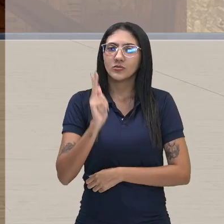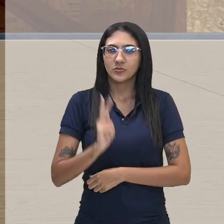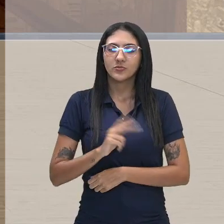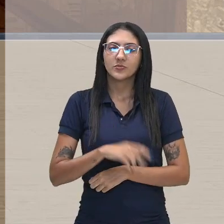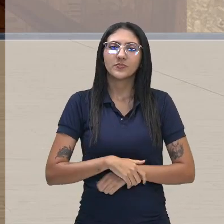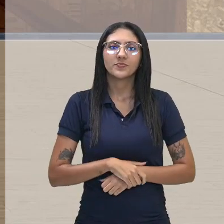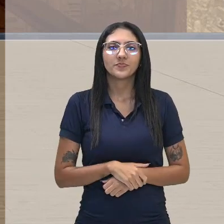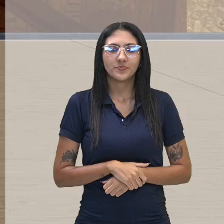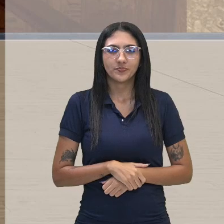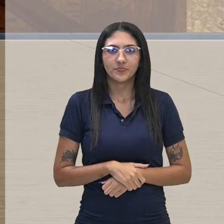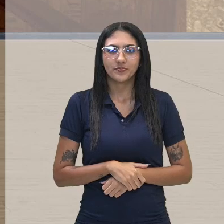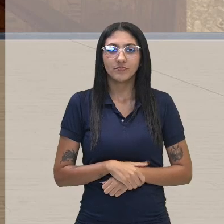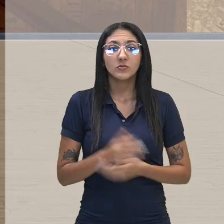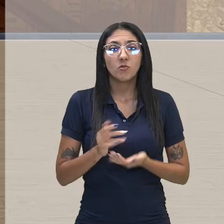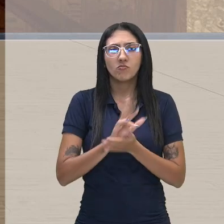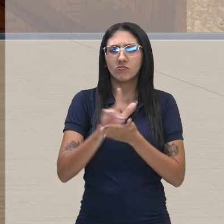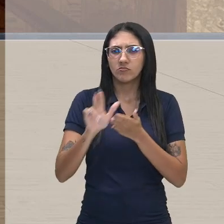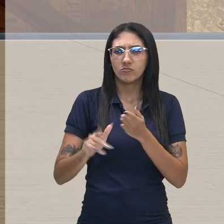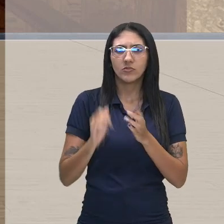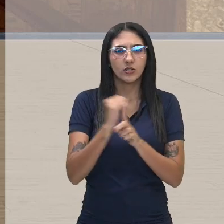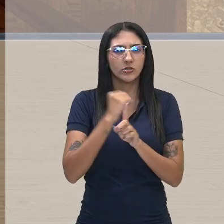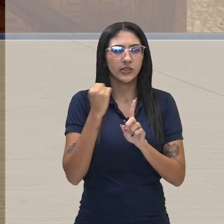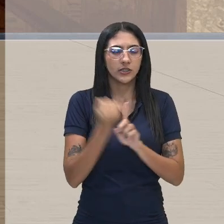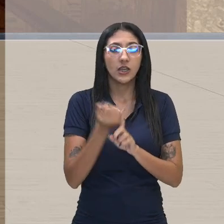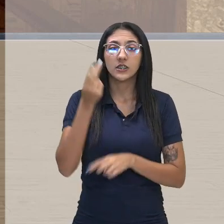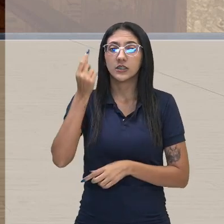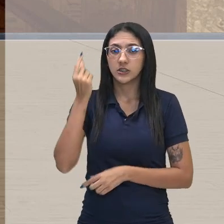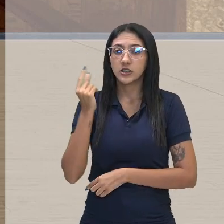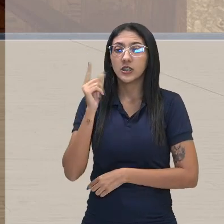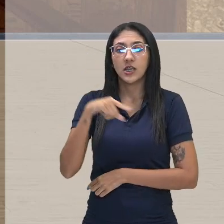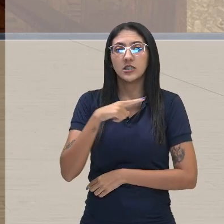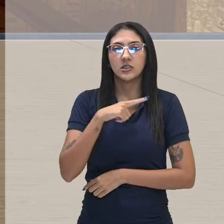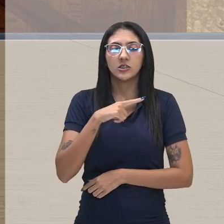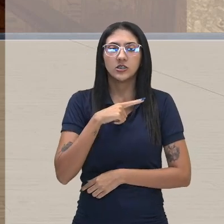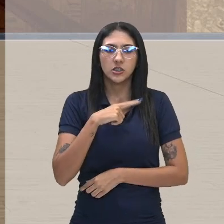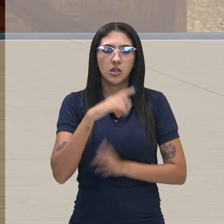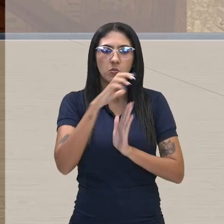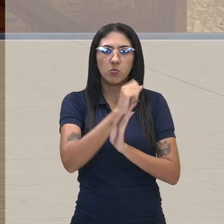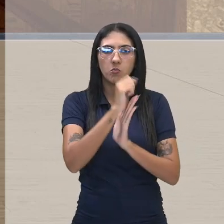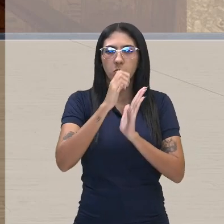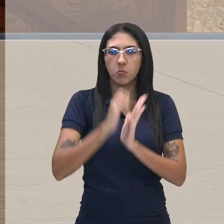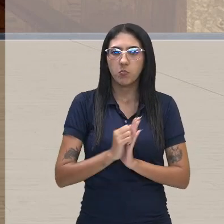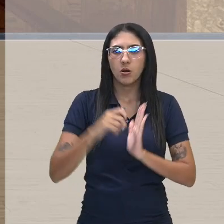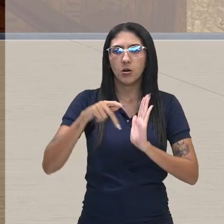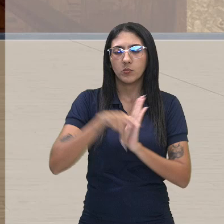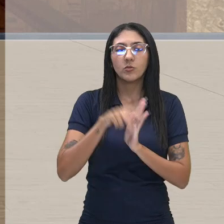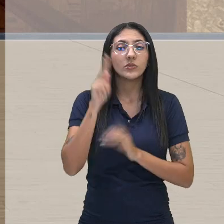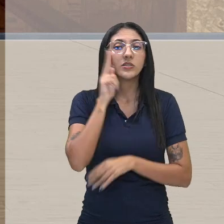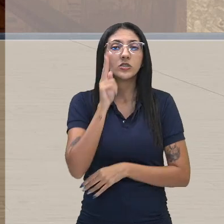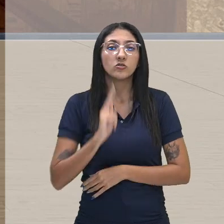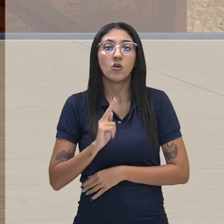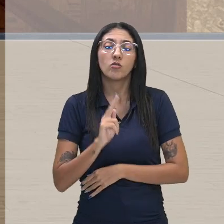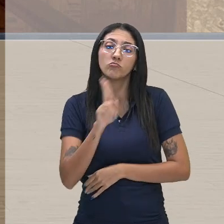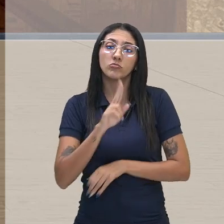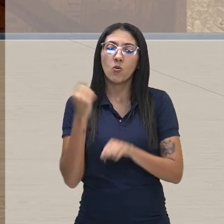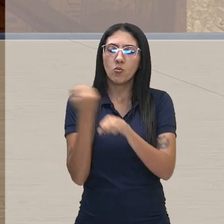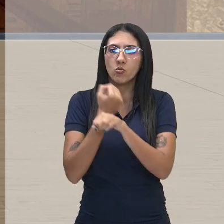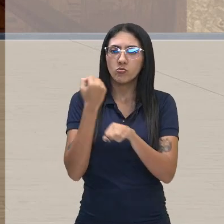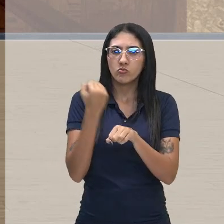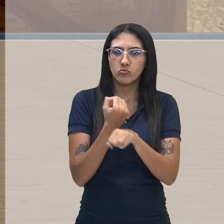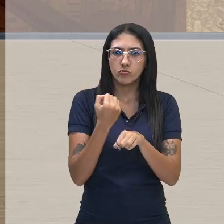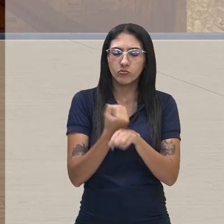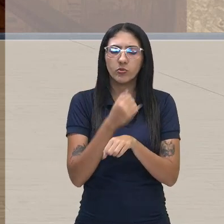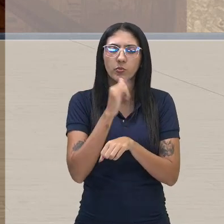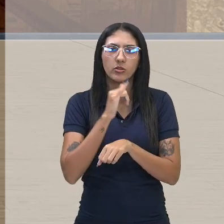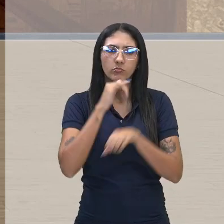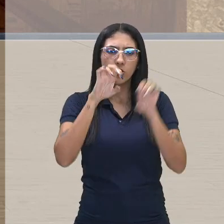inscrições, tá? Muitas sociedades antigas, elas registravam sua história em monumentos,